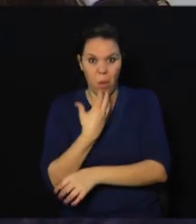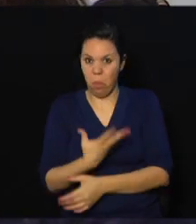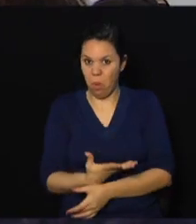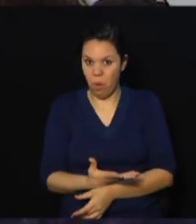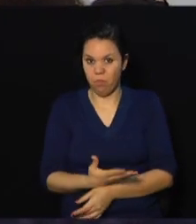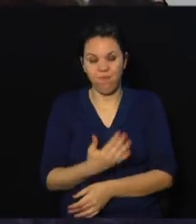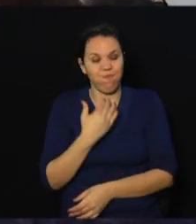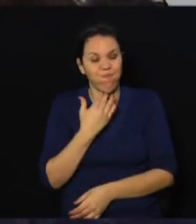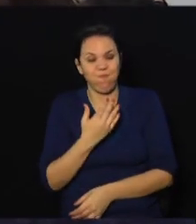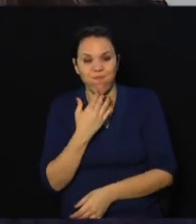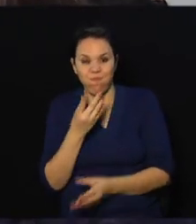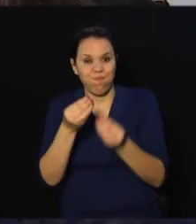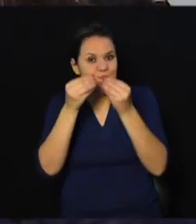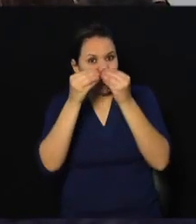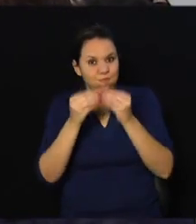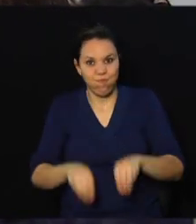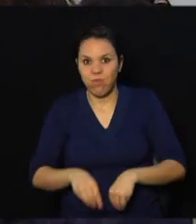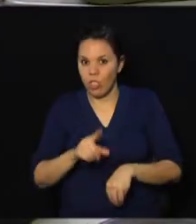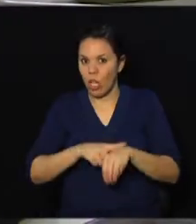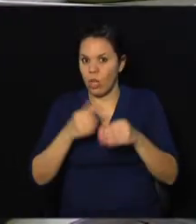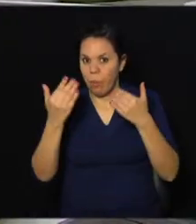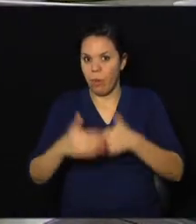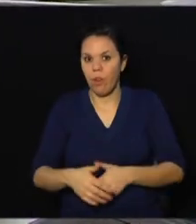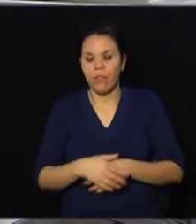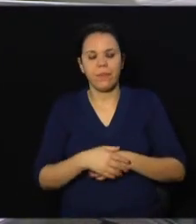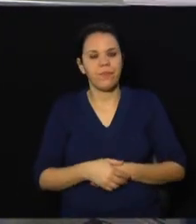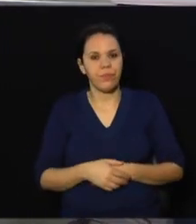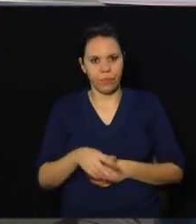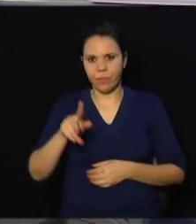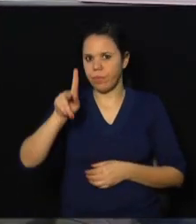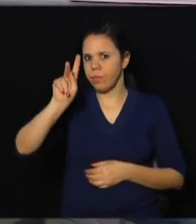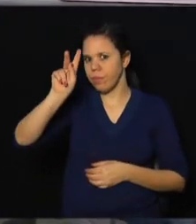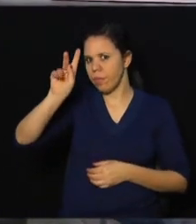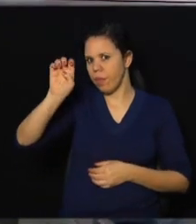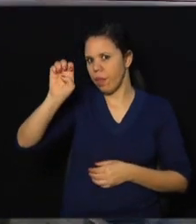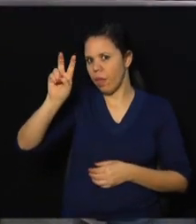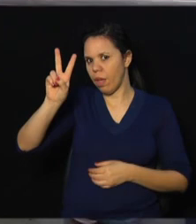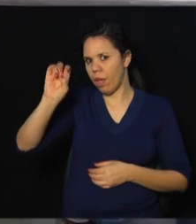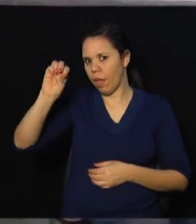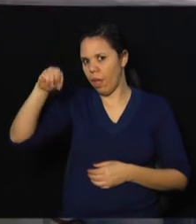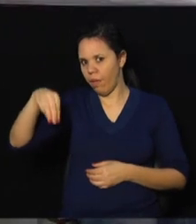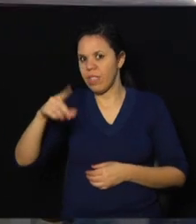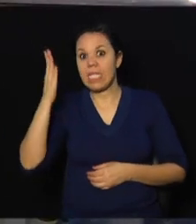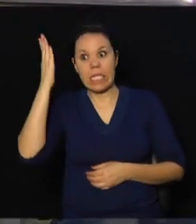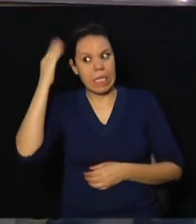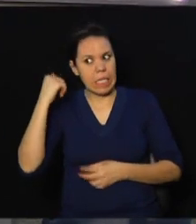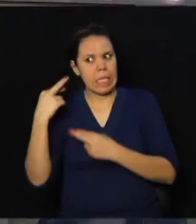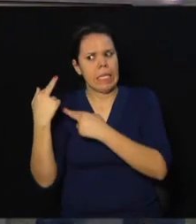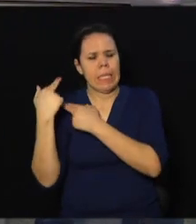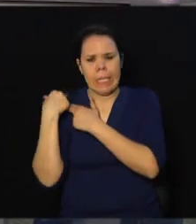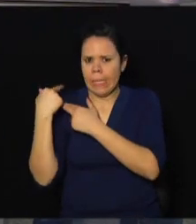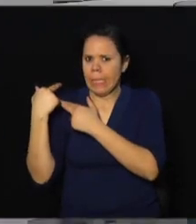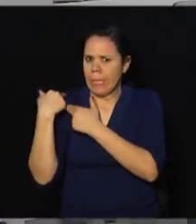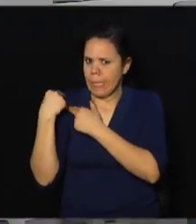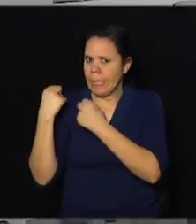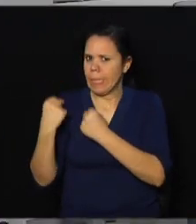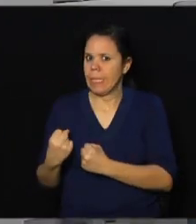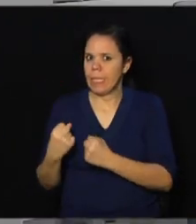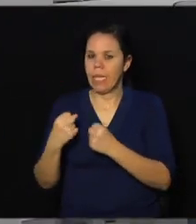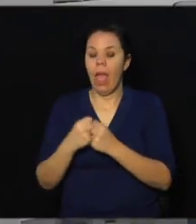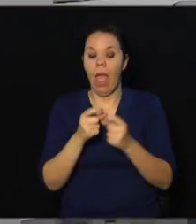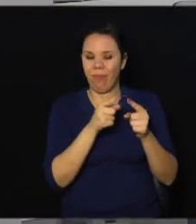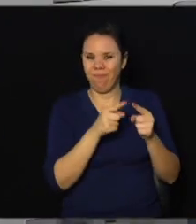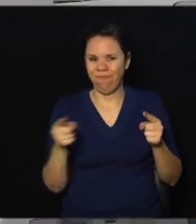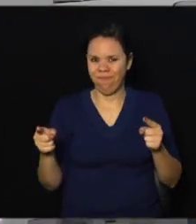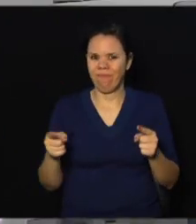muitas vezes isso vai prejudicar na hora da prova. Kevin sabe bem qual é o tamanho desta responsabilidade. É uma fase